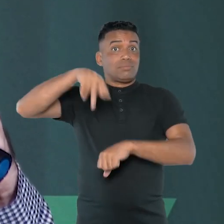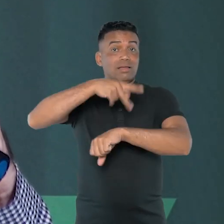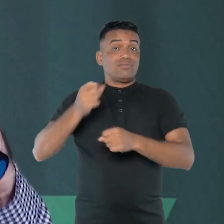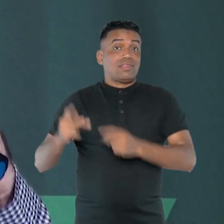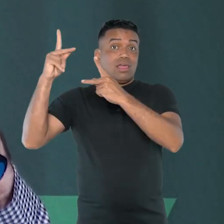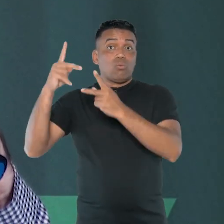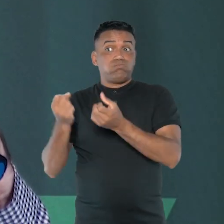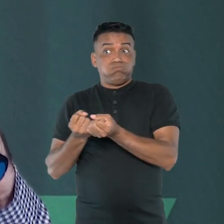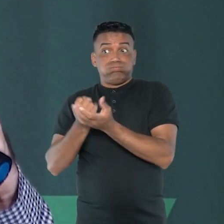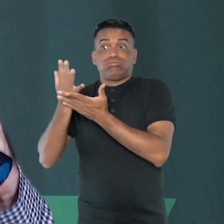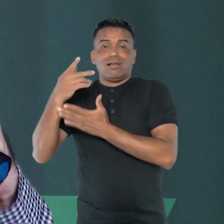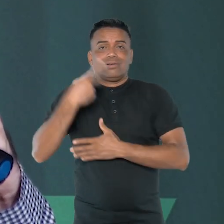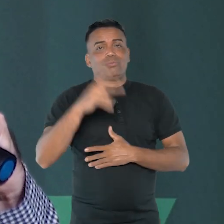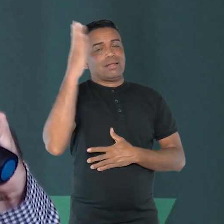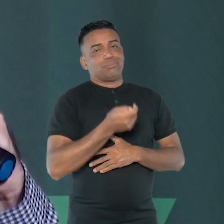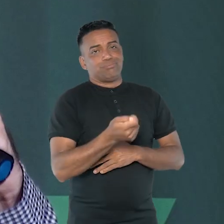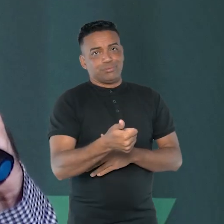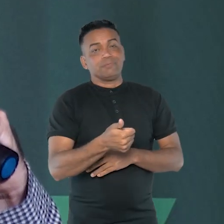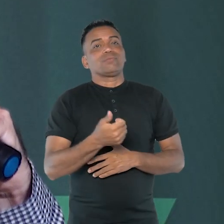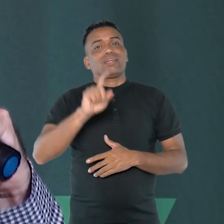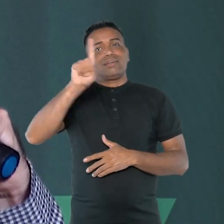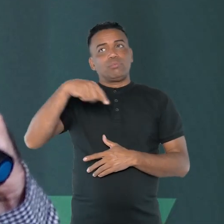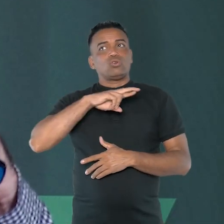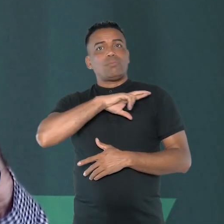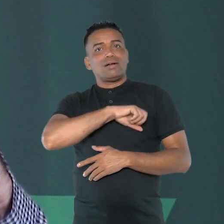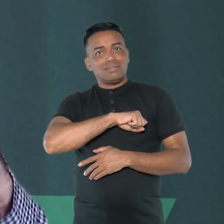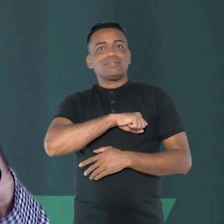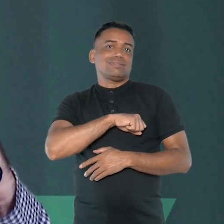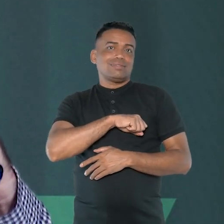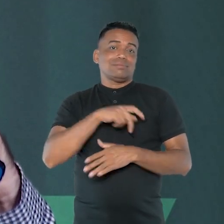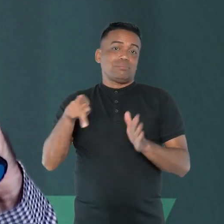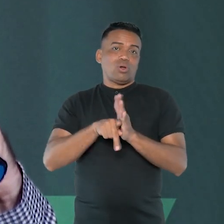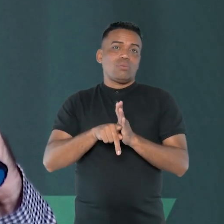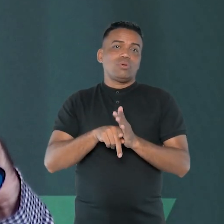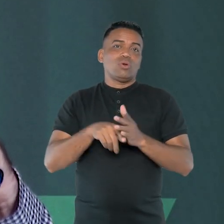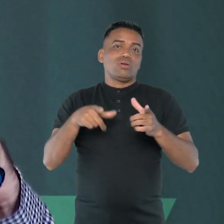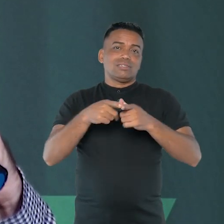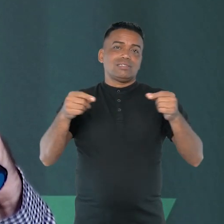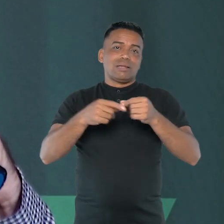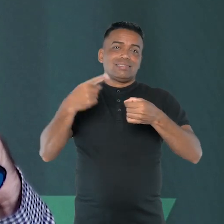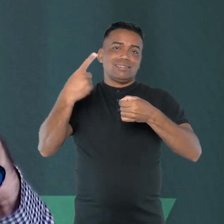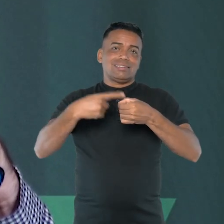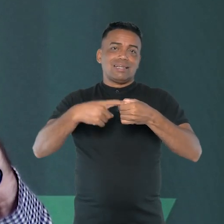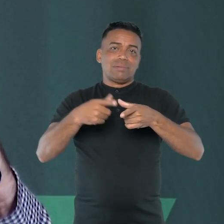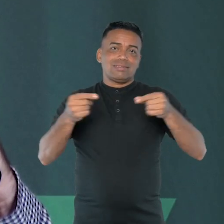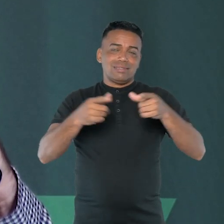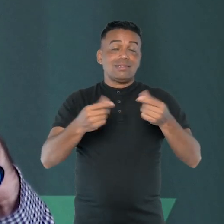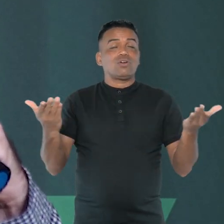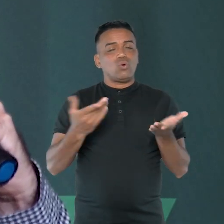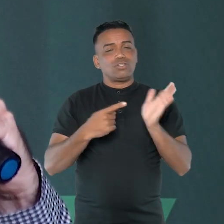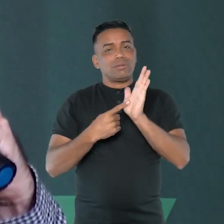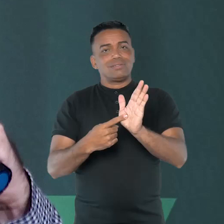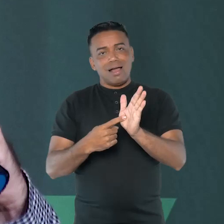E depois veio Os Planos, um romance ambientado em Brasília. E agora estou hoje para apresentar para vocês